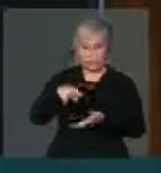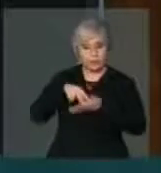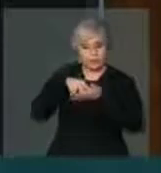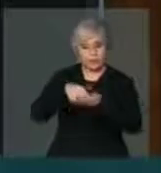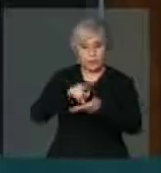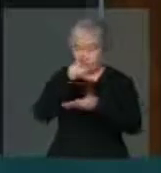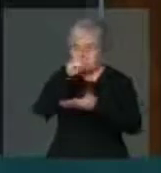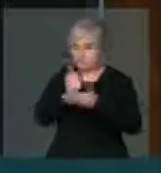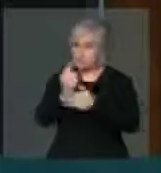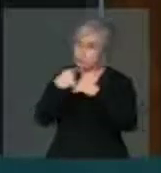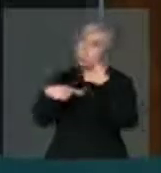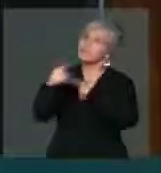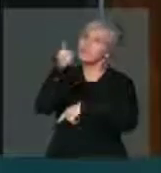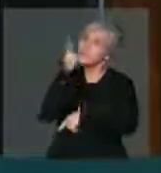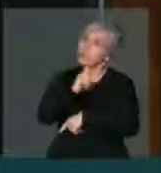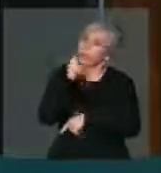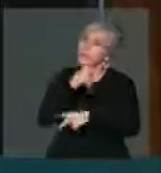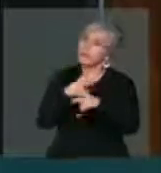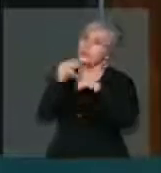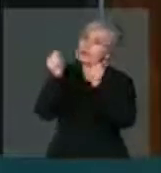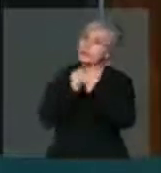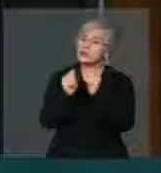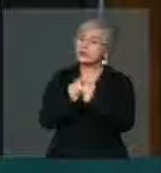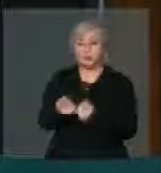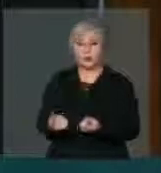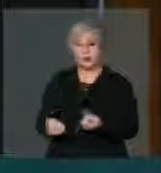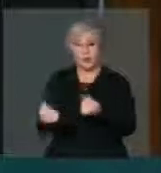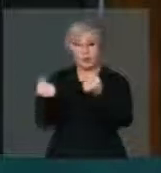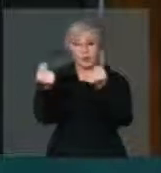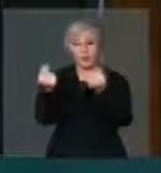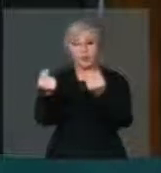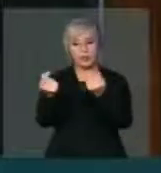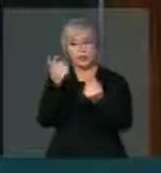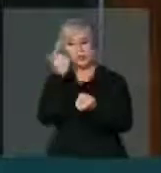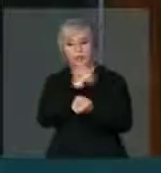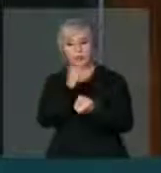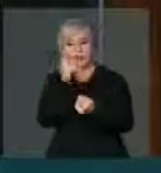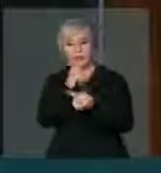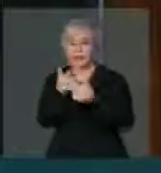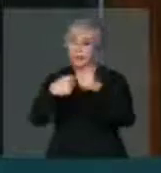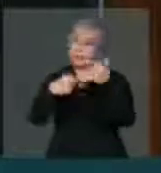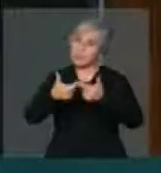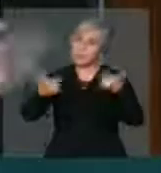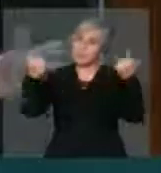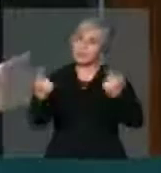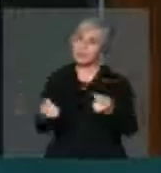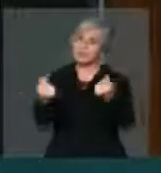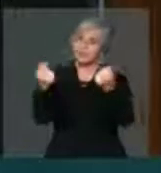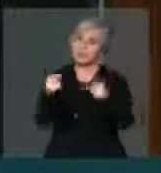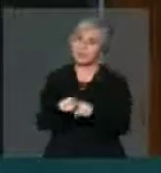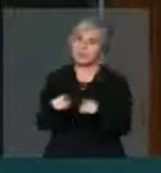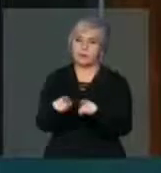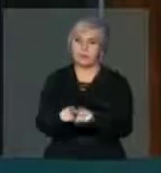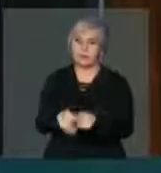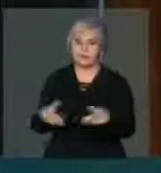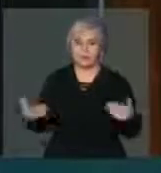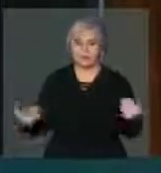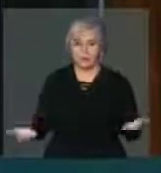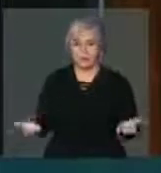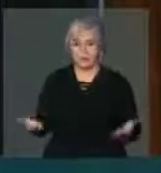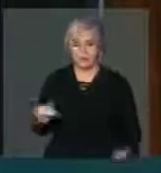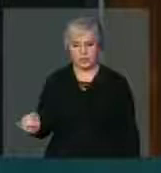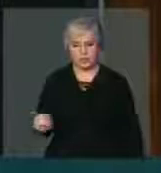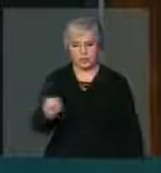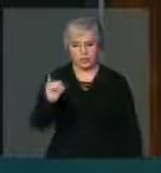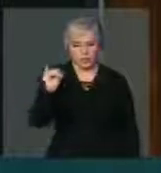capazes de alavancar na nossa economia uma alternativa de crescimento econômico. E aí cabe, e é